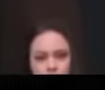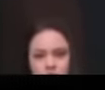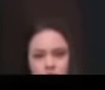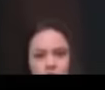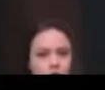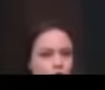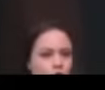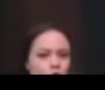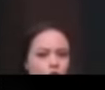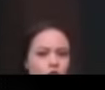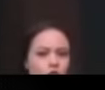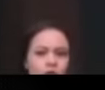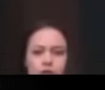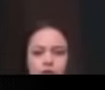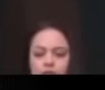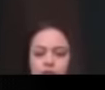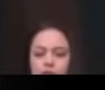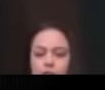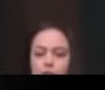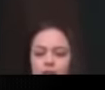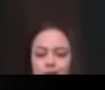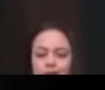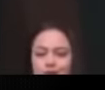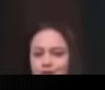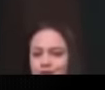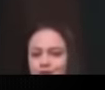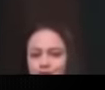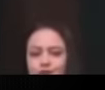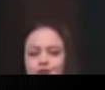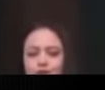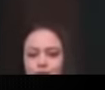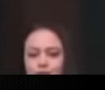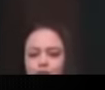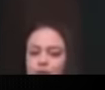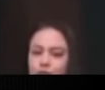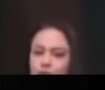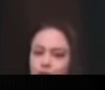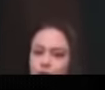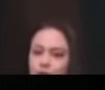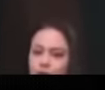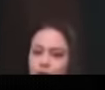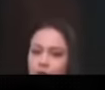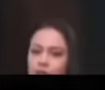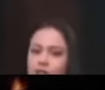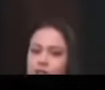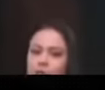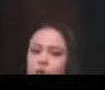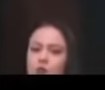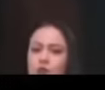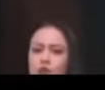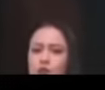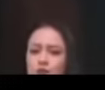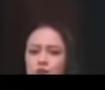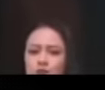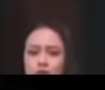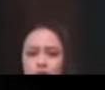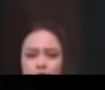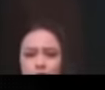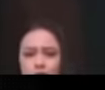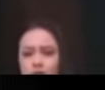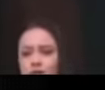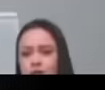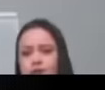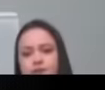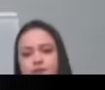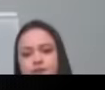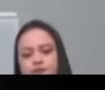pode colocar 30% de tributário. Isso aí significa, sabe o quê? Insegurança jurídica. Uma total insegurança jurídica.